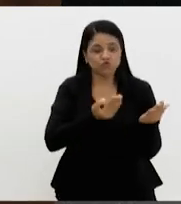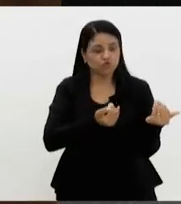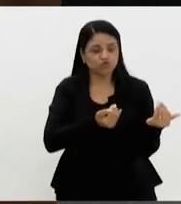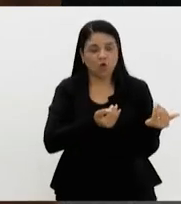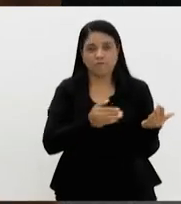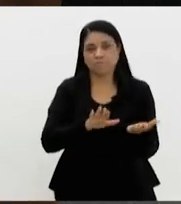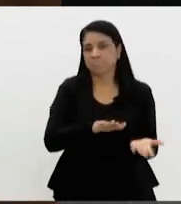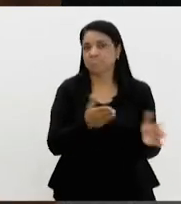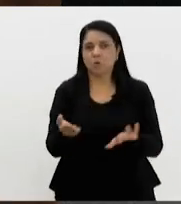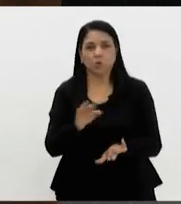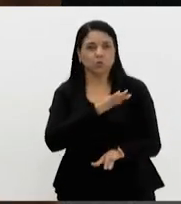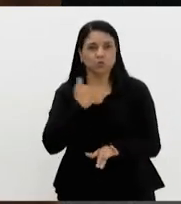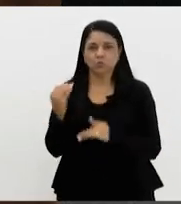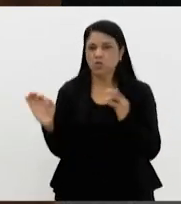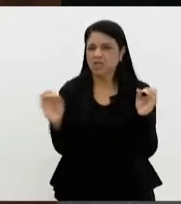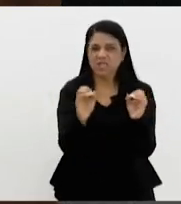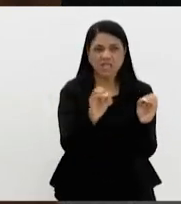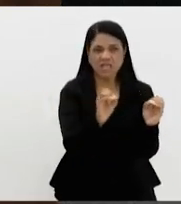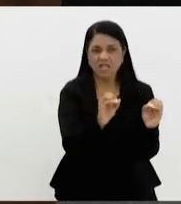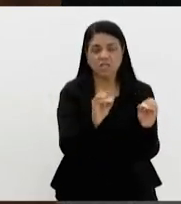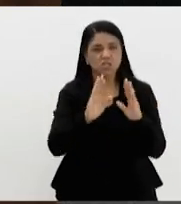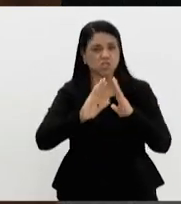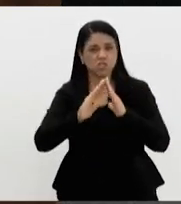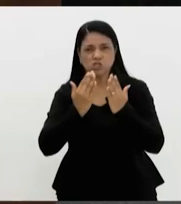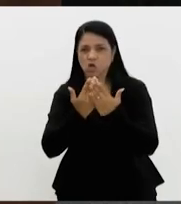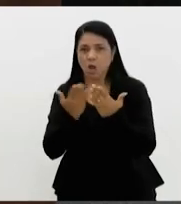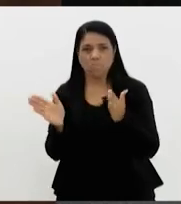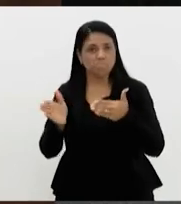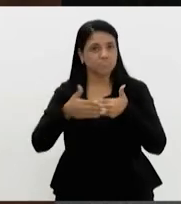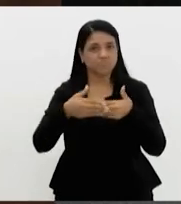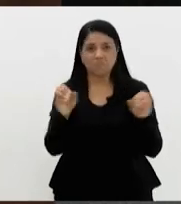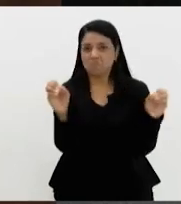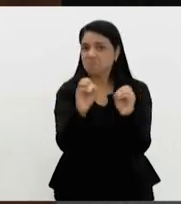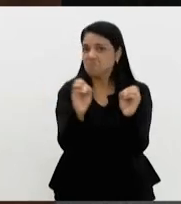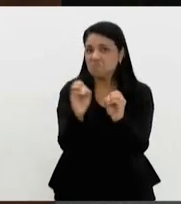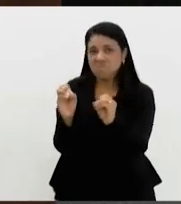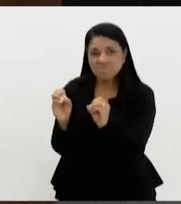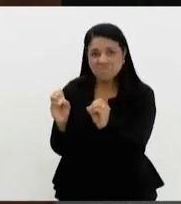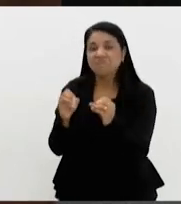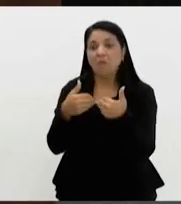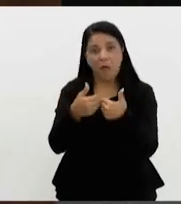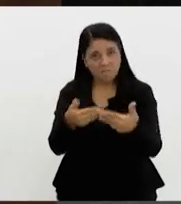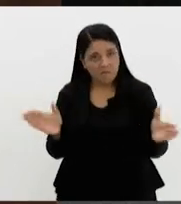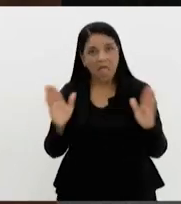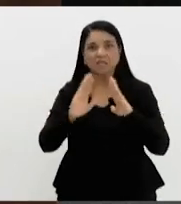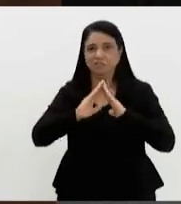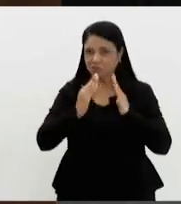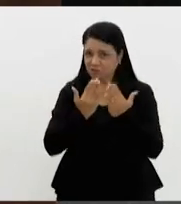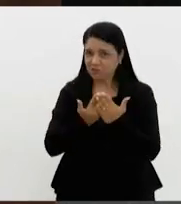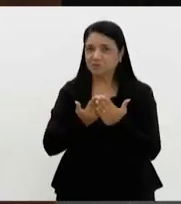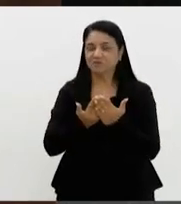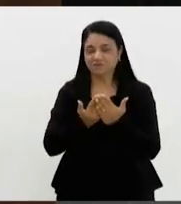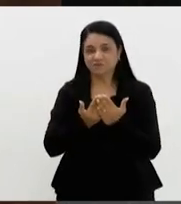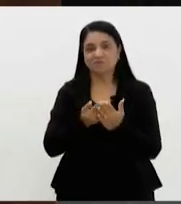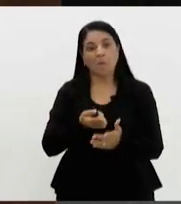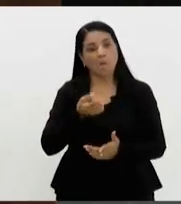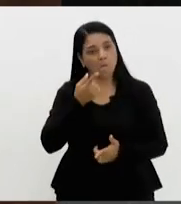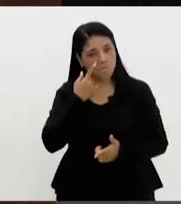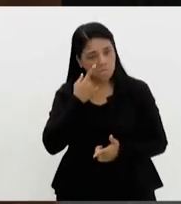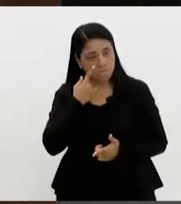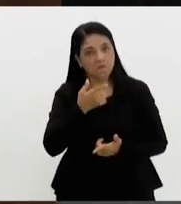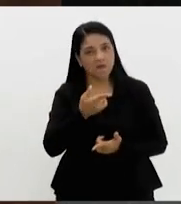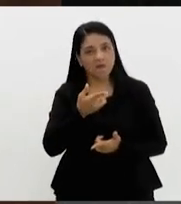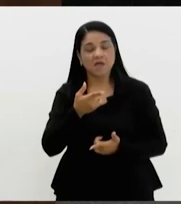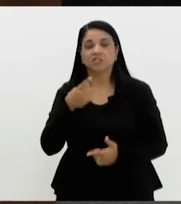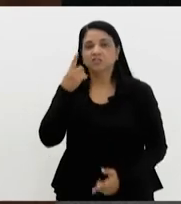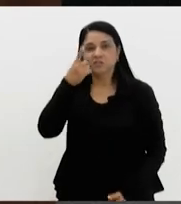que foi morto, não teve uma escola que parou de funcionar por causa disso. Então, veja, deputada Tiaju, deputado